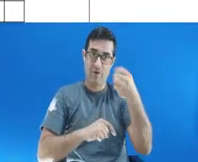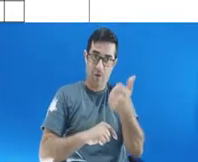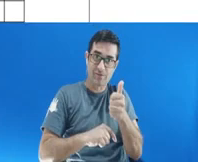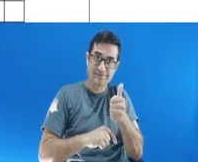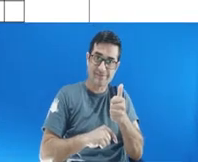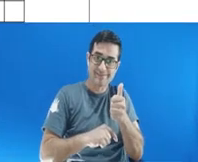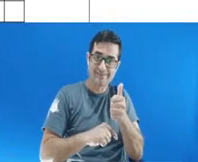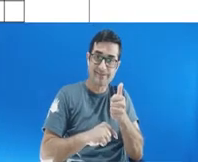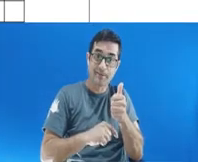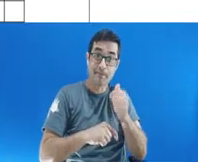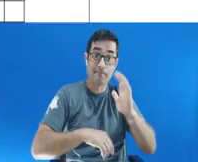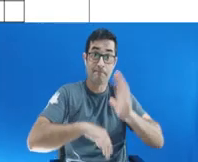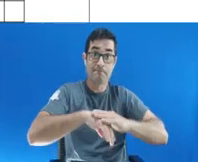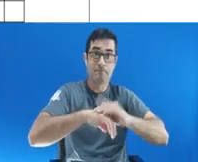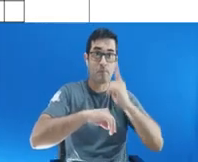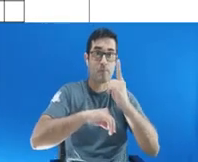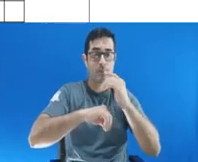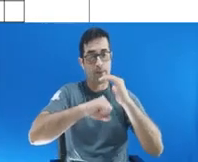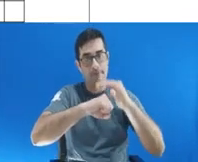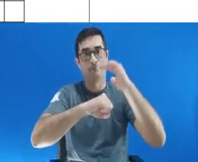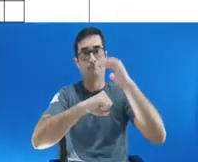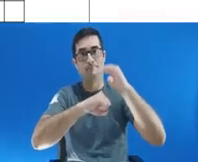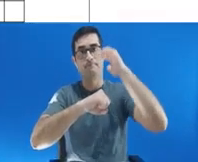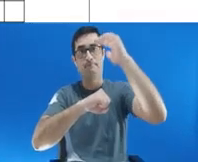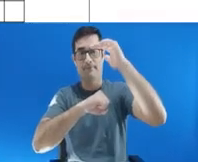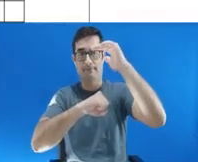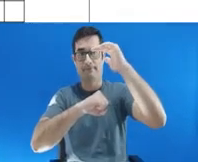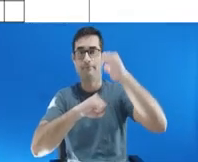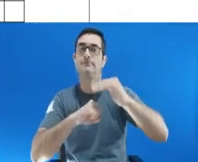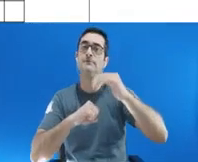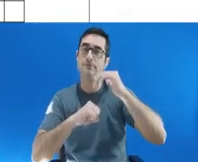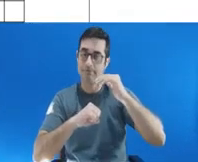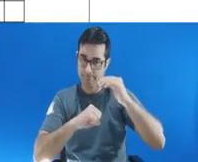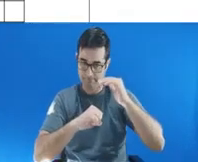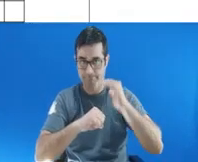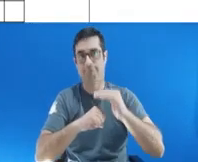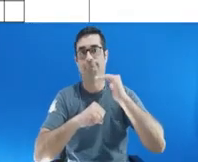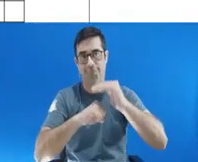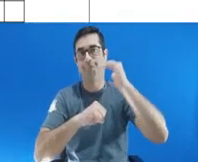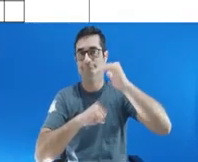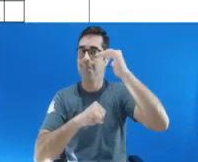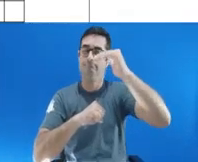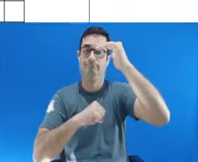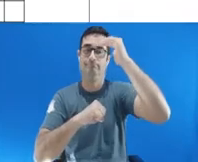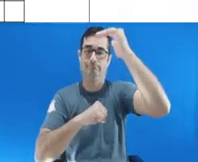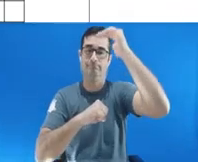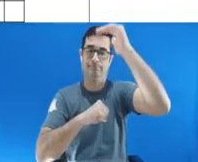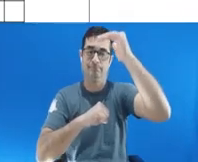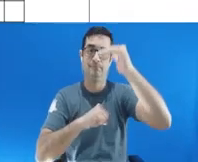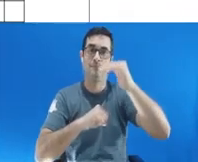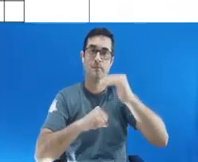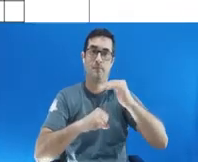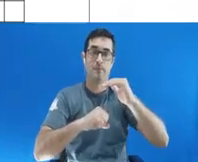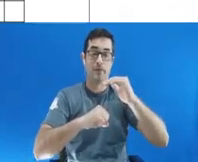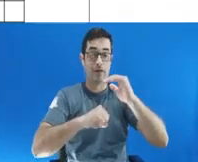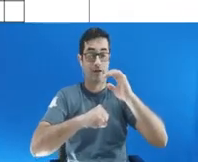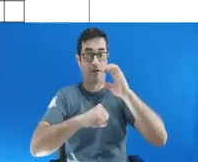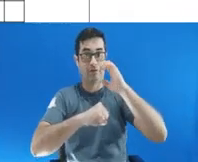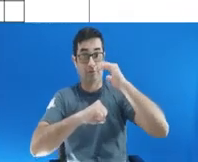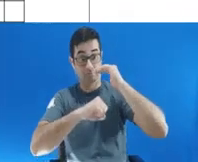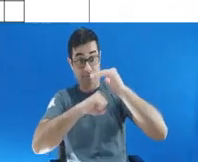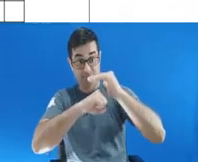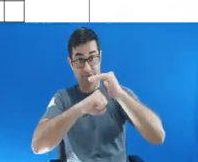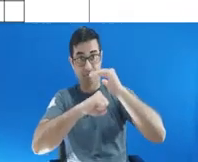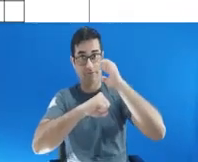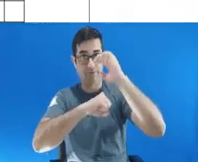um nível, e assim sucessivamente. Ó. Os elementos do primeiro nível têm elétron mais energético no primeiro nível,